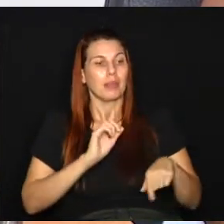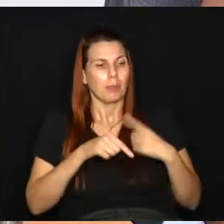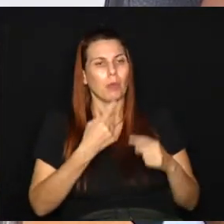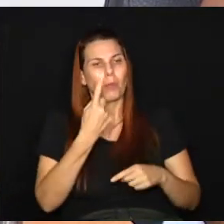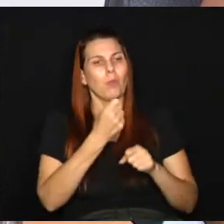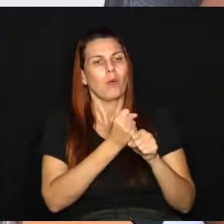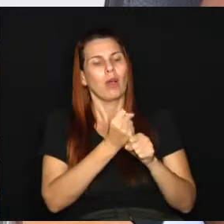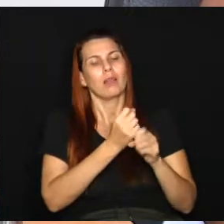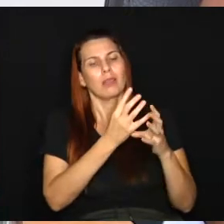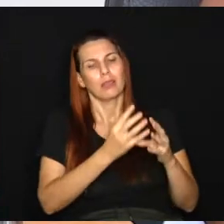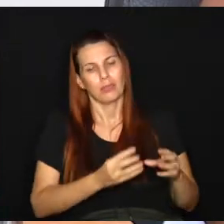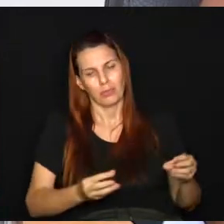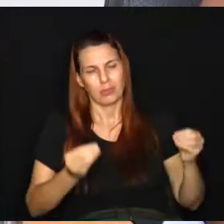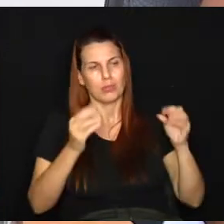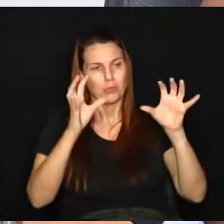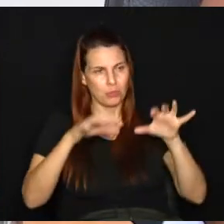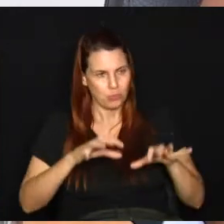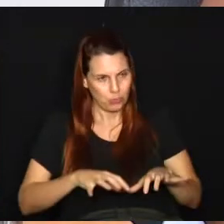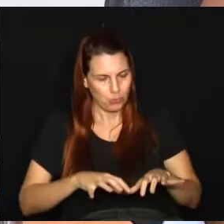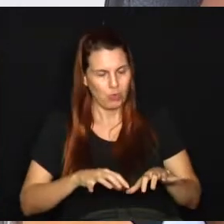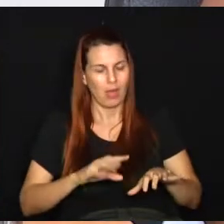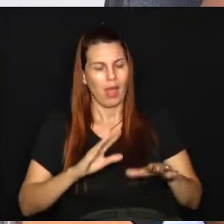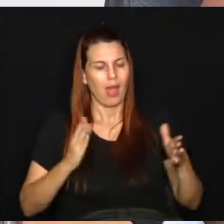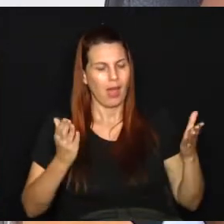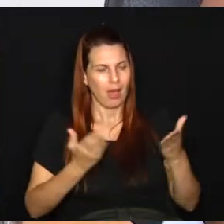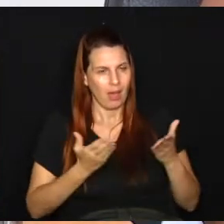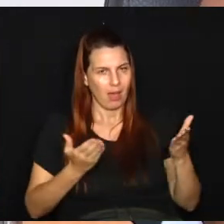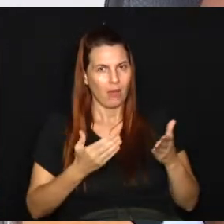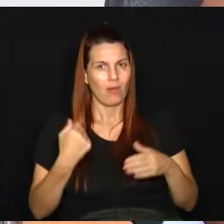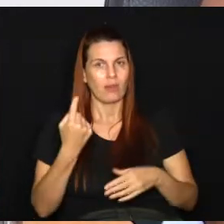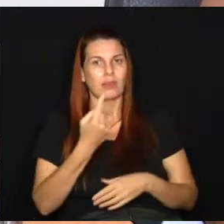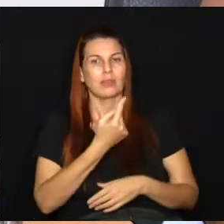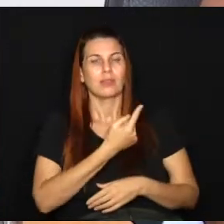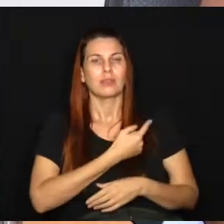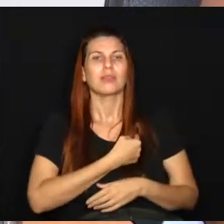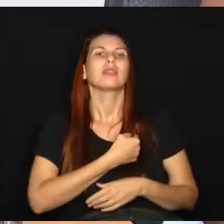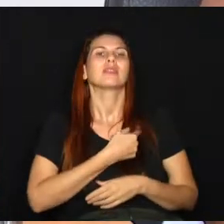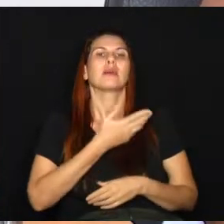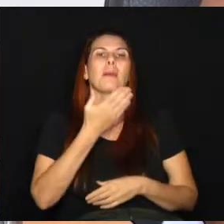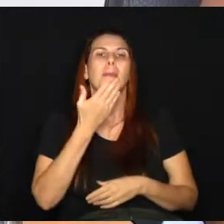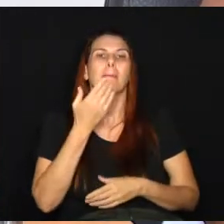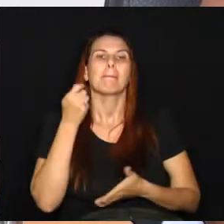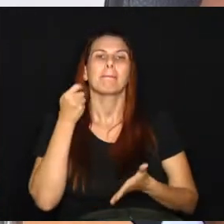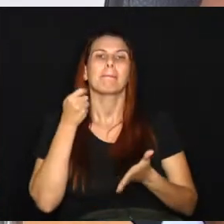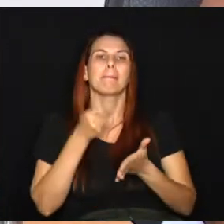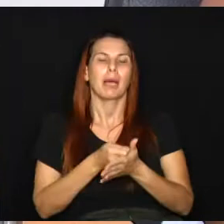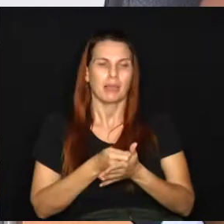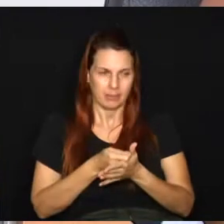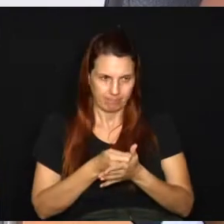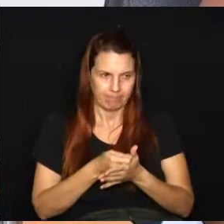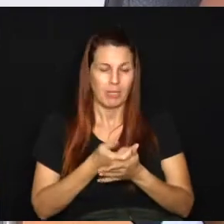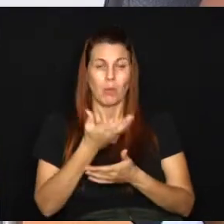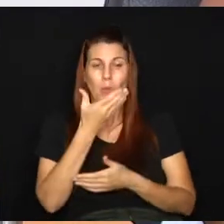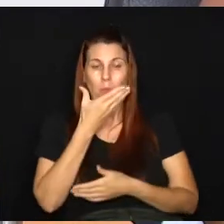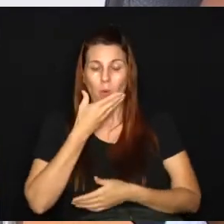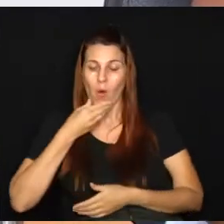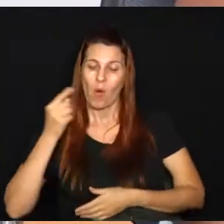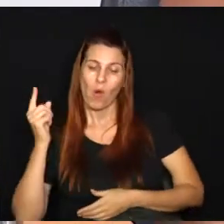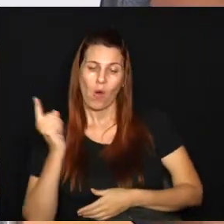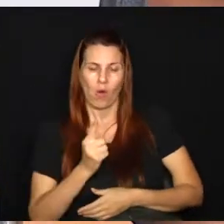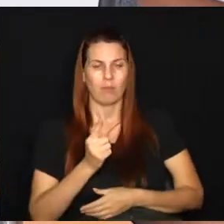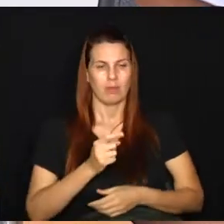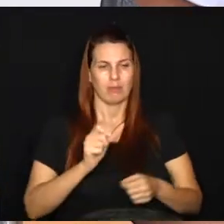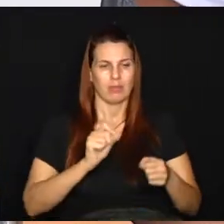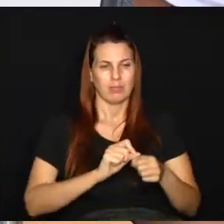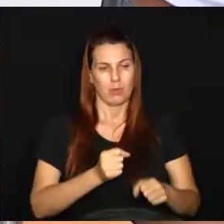que a chuva levou embora. Agora agora nós não estamos mais fazendo, a gente está pagando. Para um homem fazer, para um